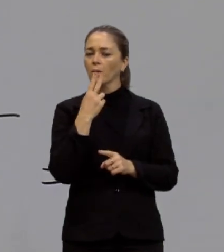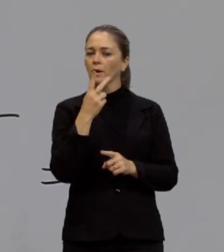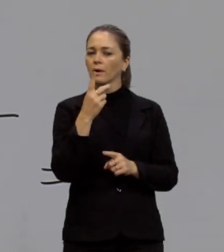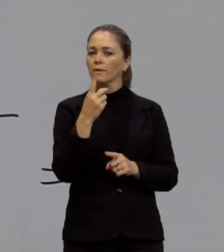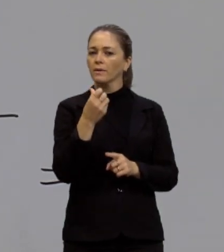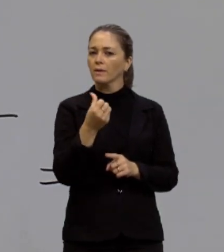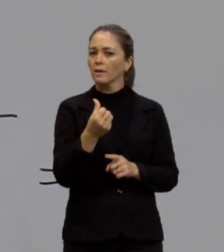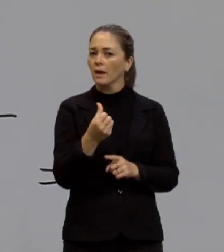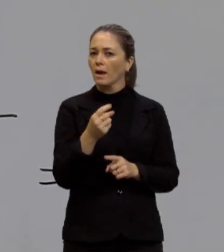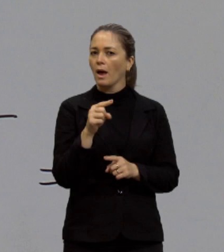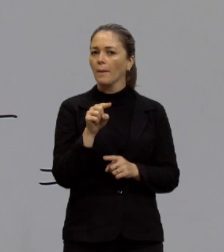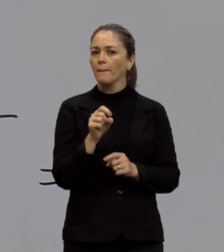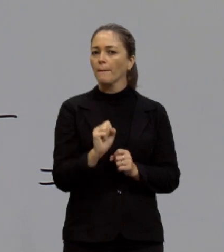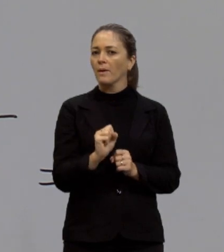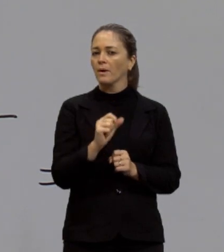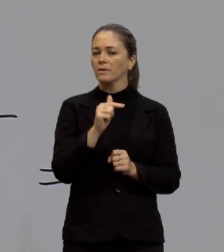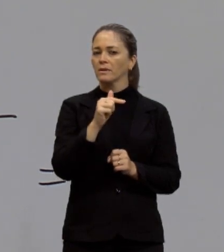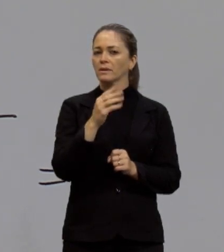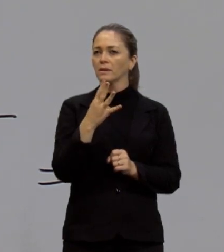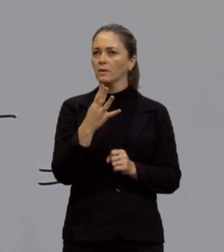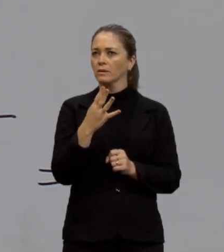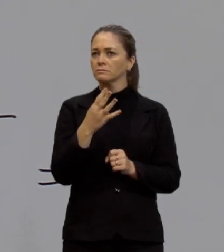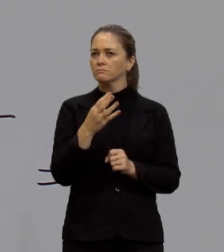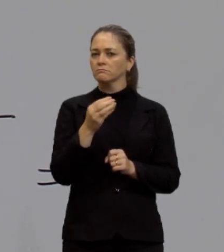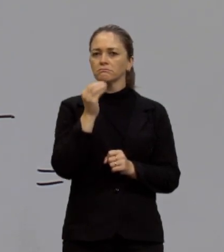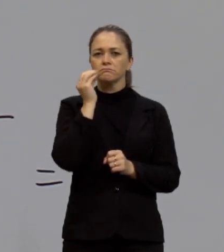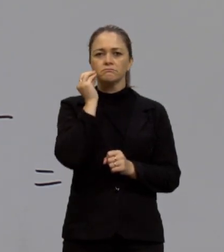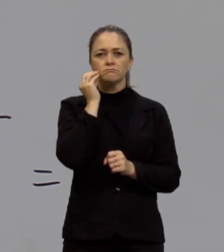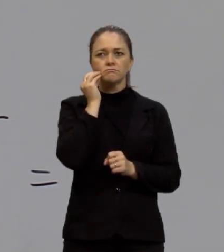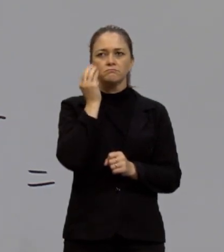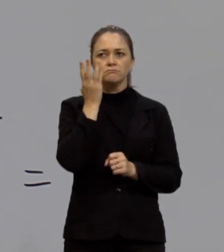pode ser 74. Então, vamos testar.